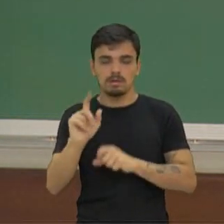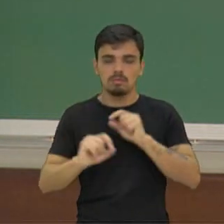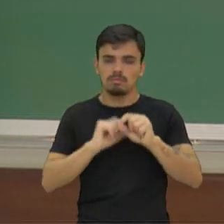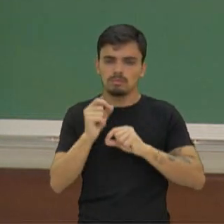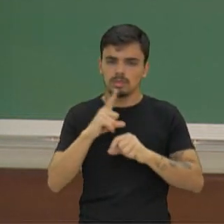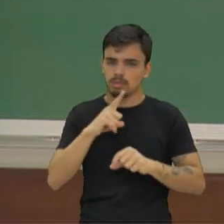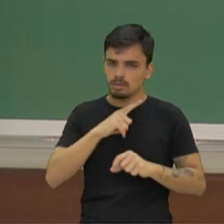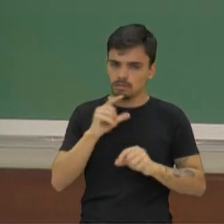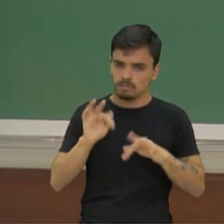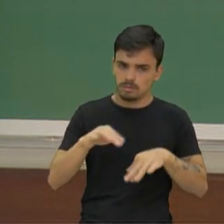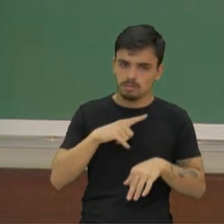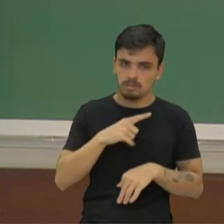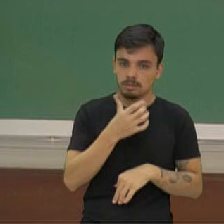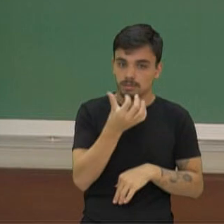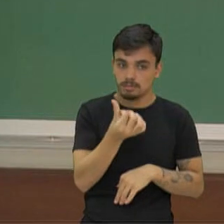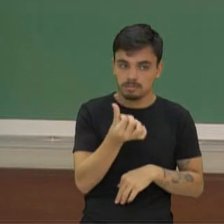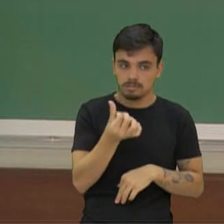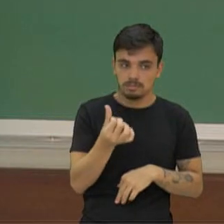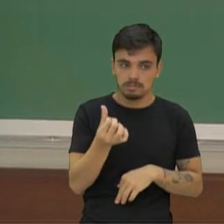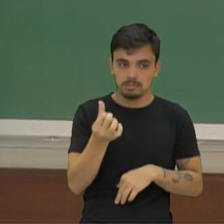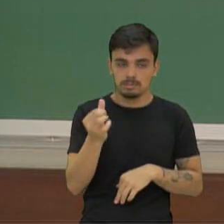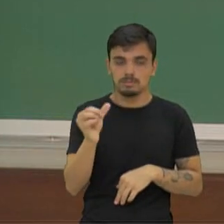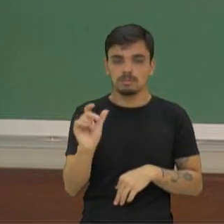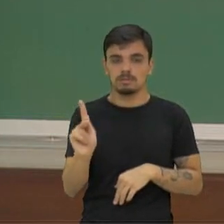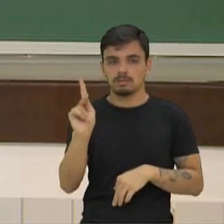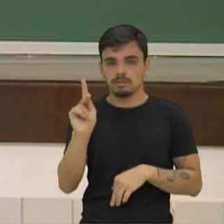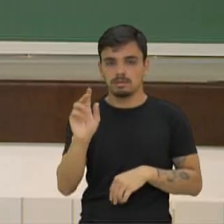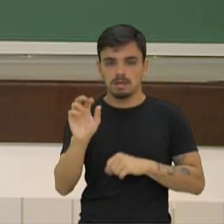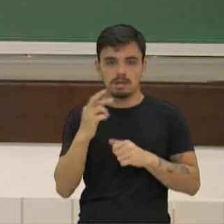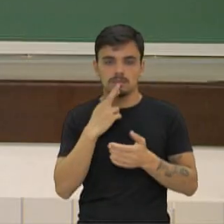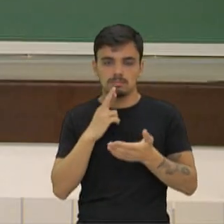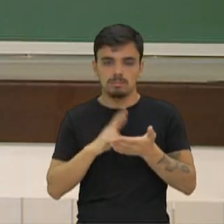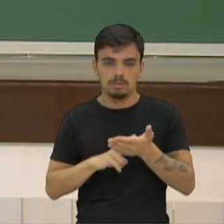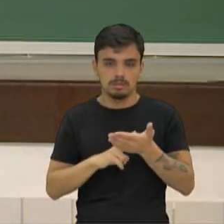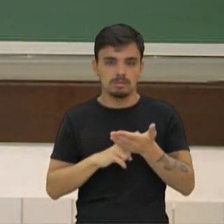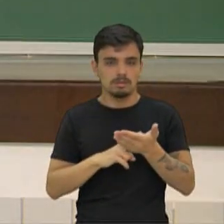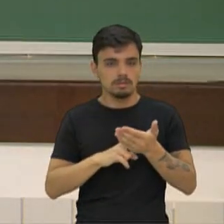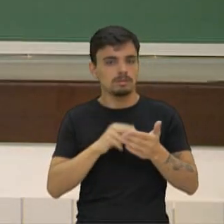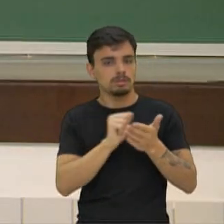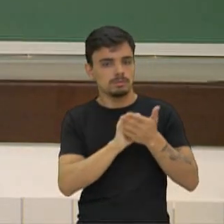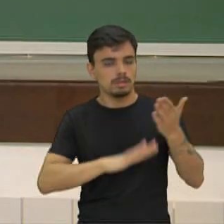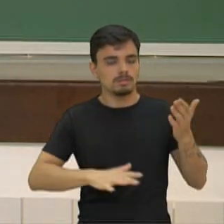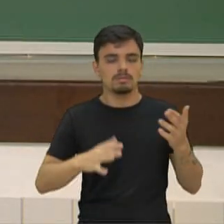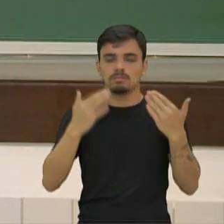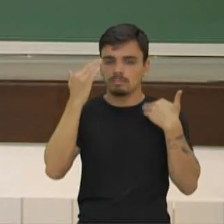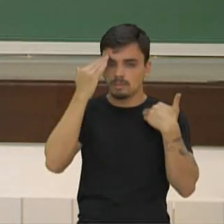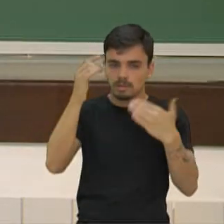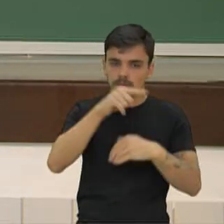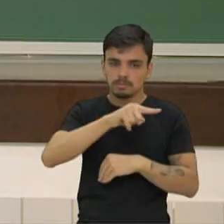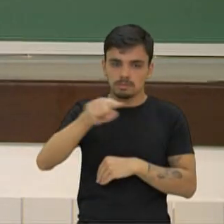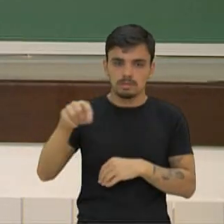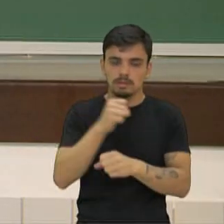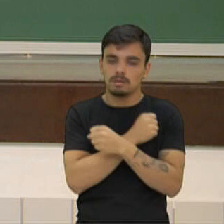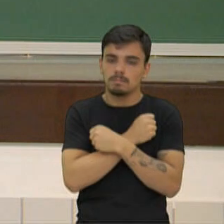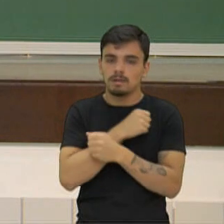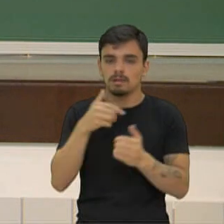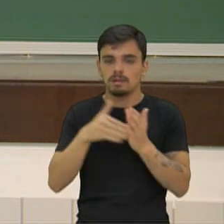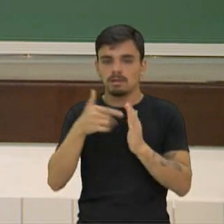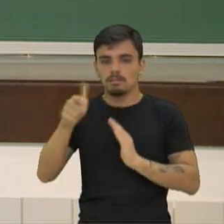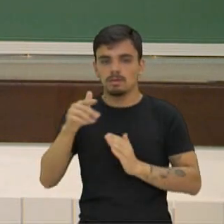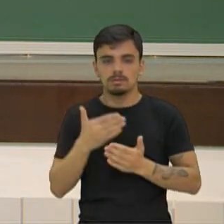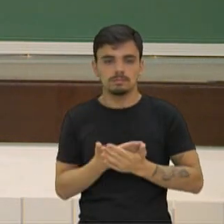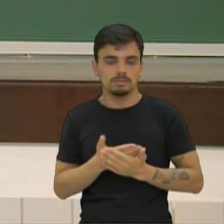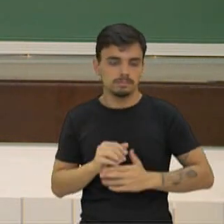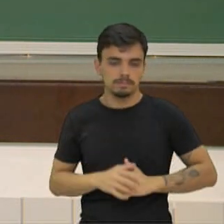vou ter então 6 kΩ, que é a resposta do problema. Obrigado, gente, um abraço, até a próxima!